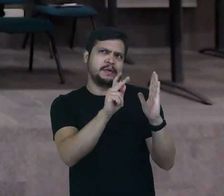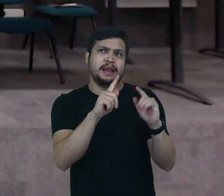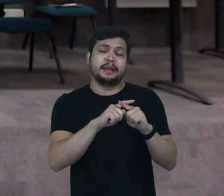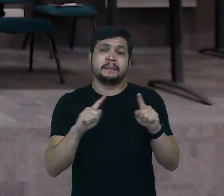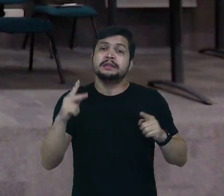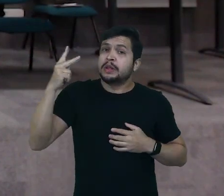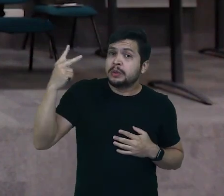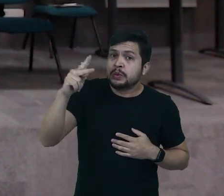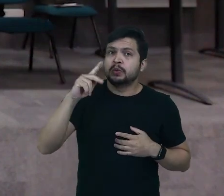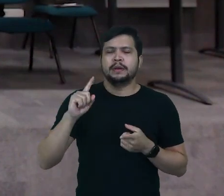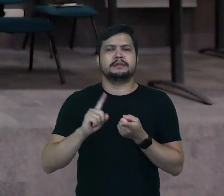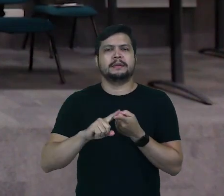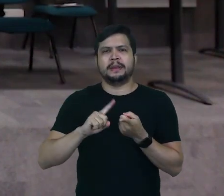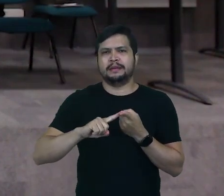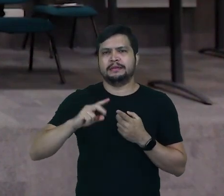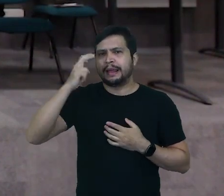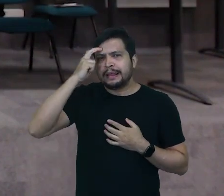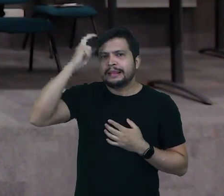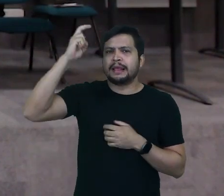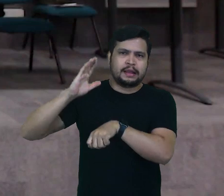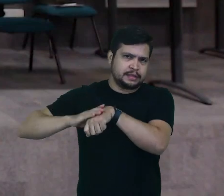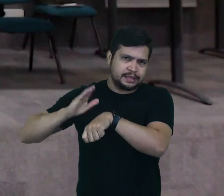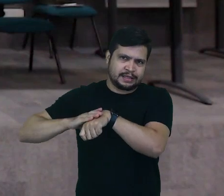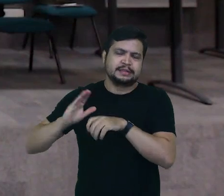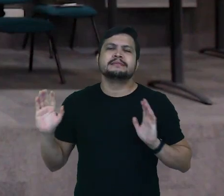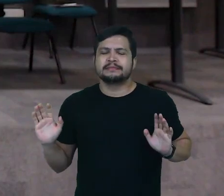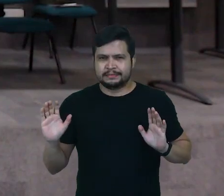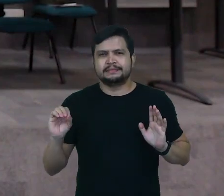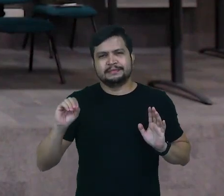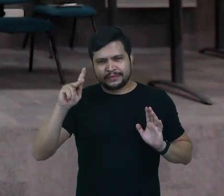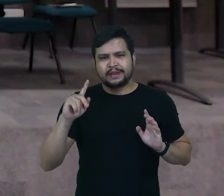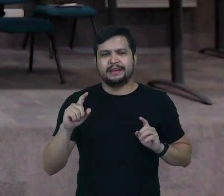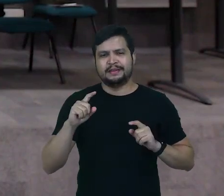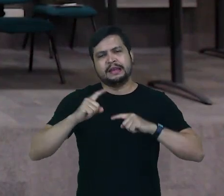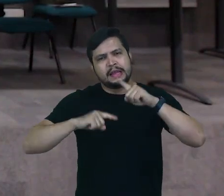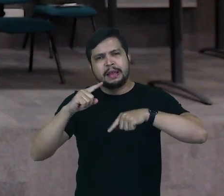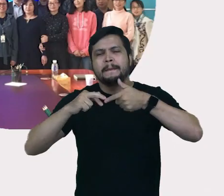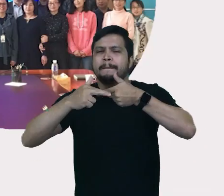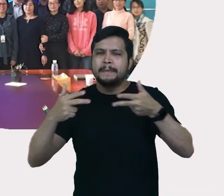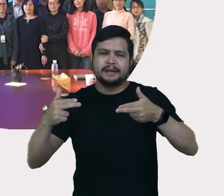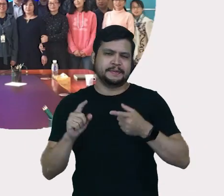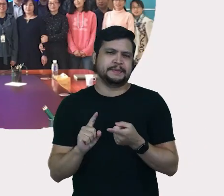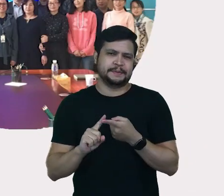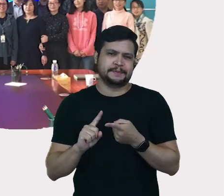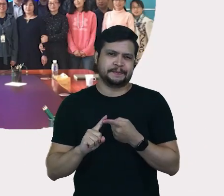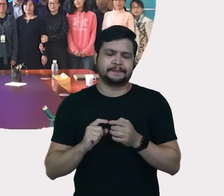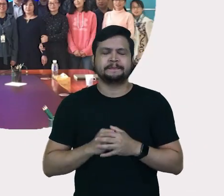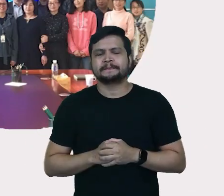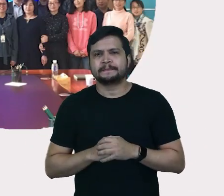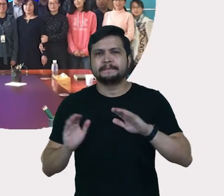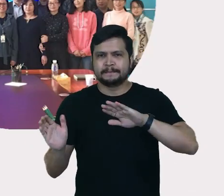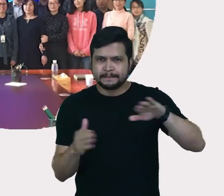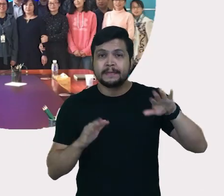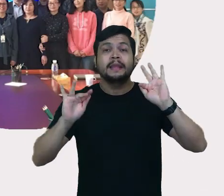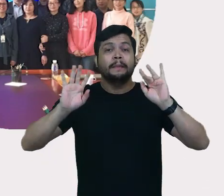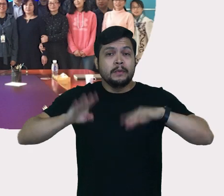artificial, mas usa a tua inteligência também. Uso de outras ferramentas, sensoriamento remoto, drone, tudo isso faz parte da zootecnia. E